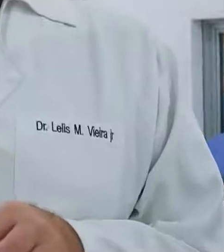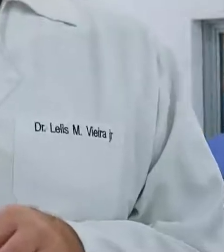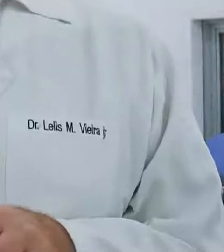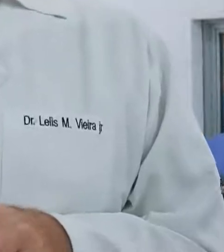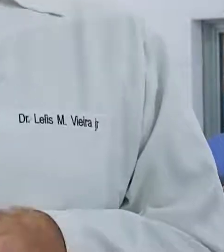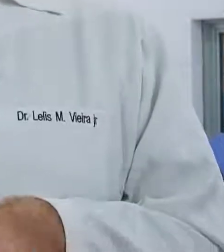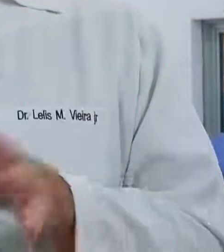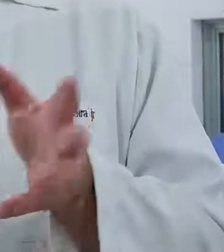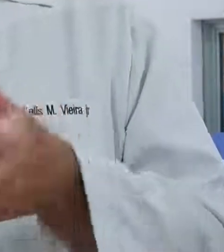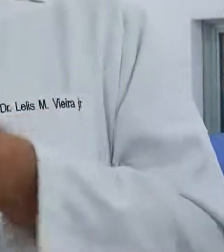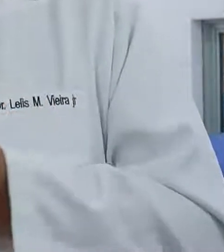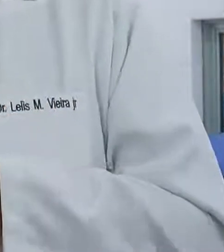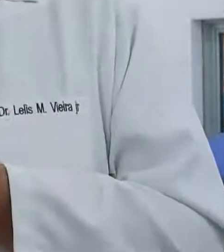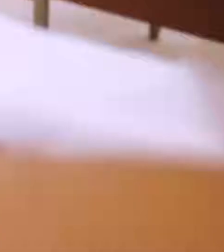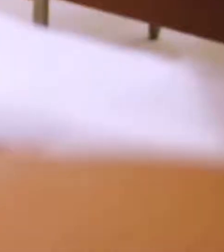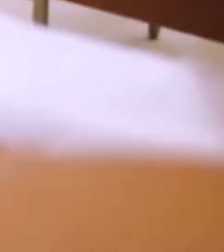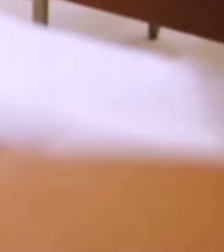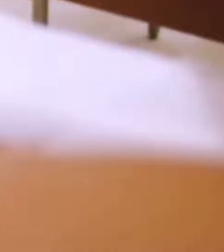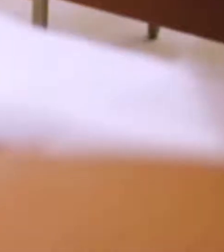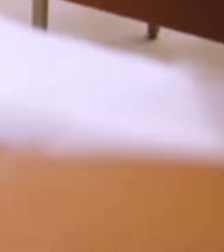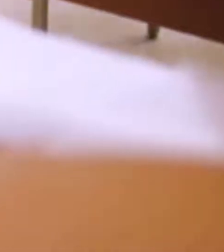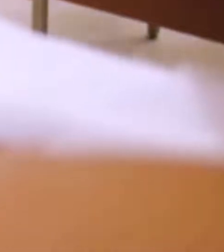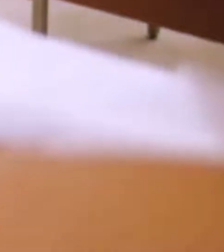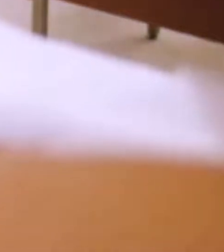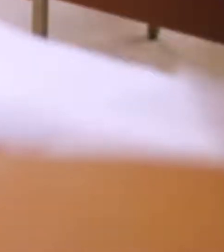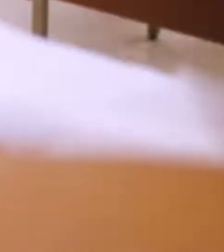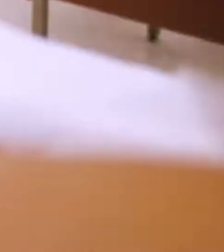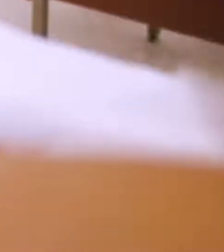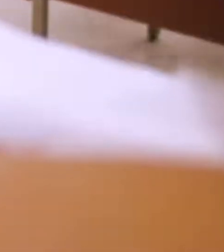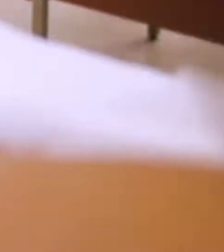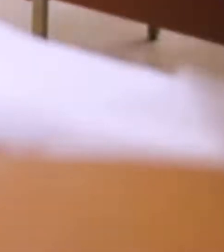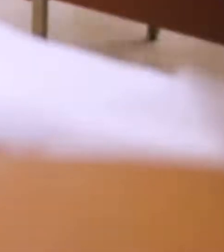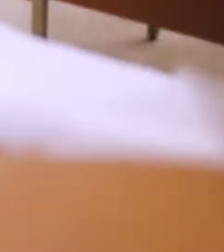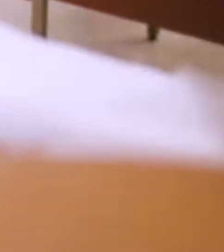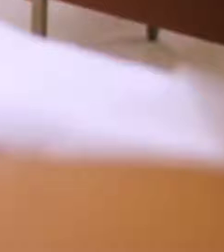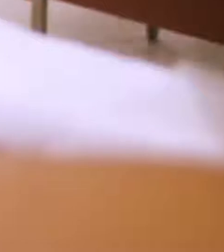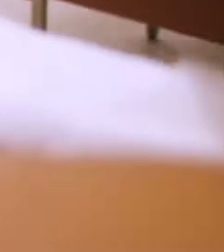de sangue, né? Classificações de sangue. Que não... Por quê?